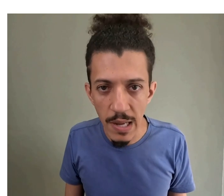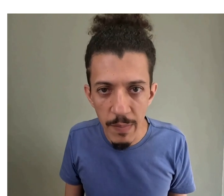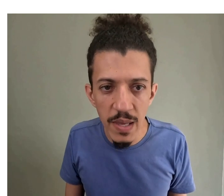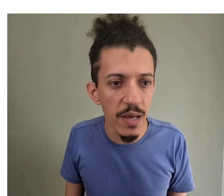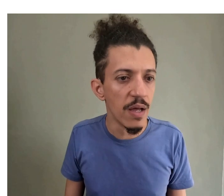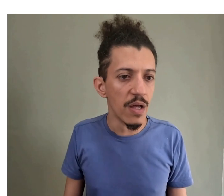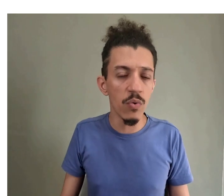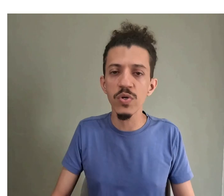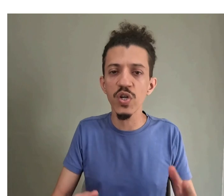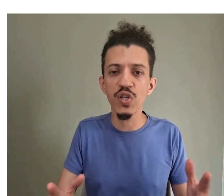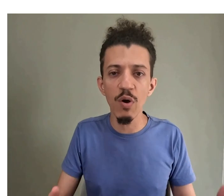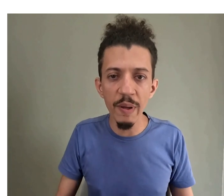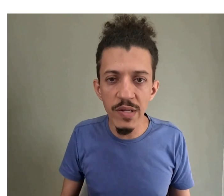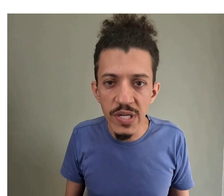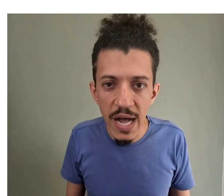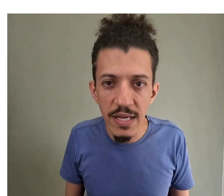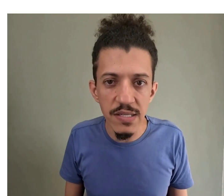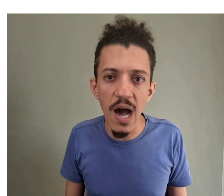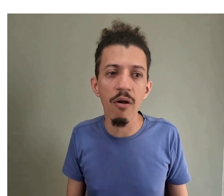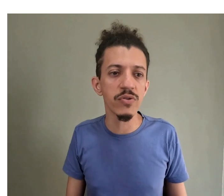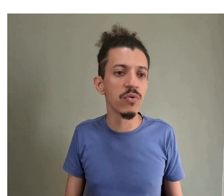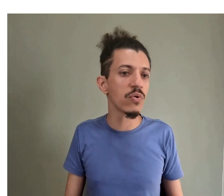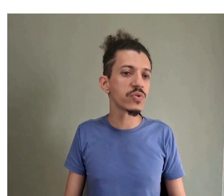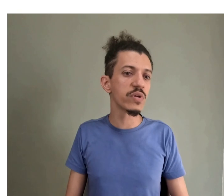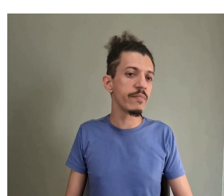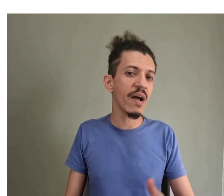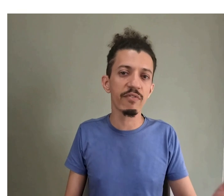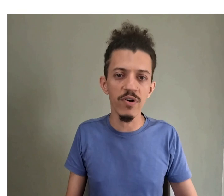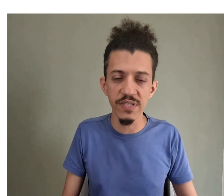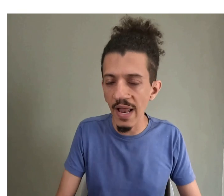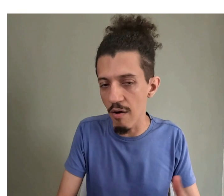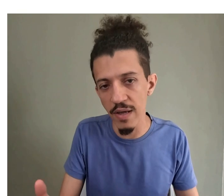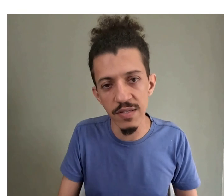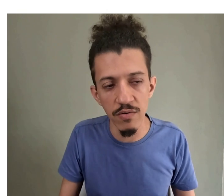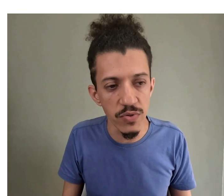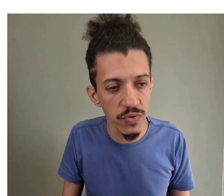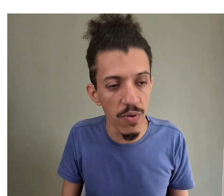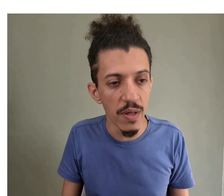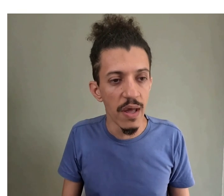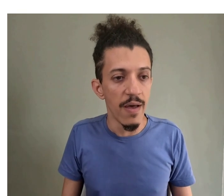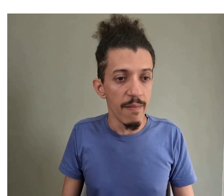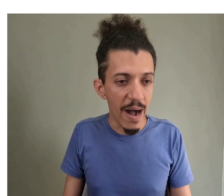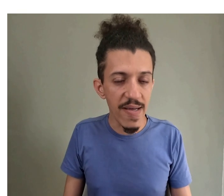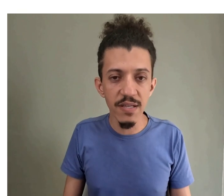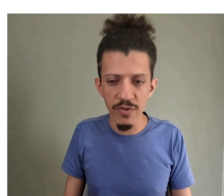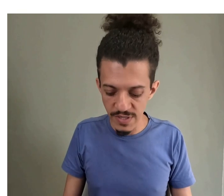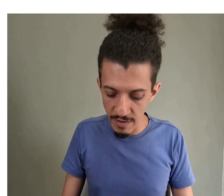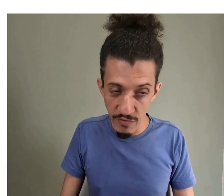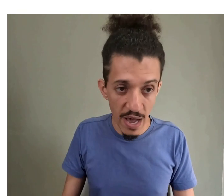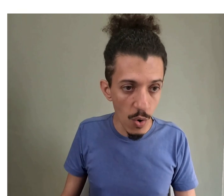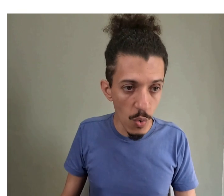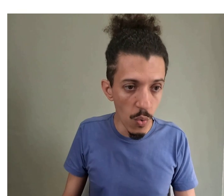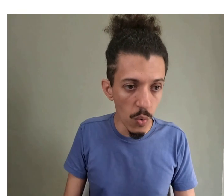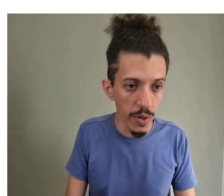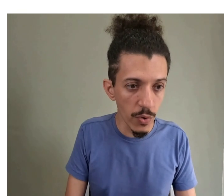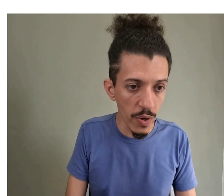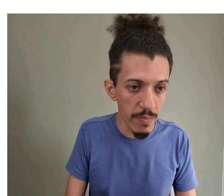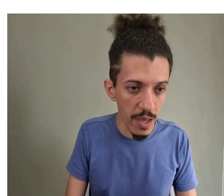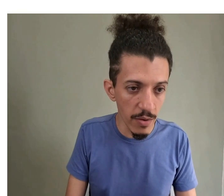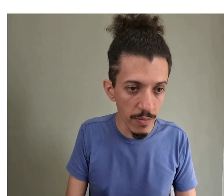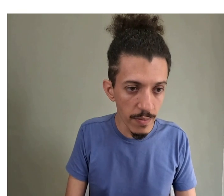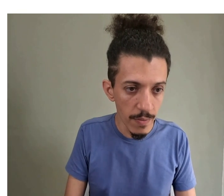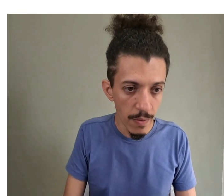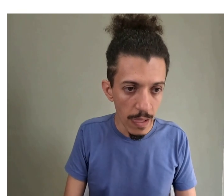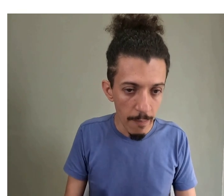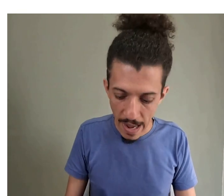já sabia, não gostou do meu penteado das aulas, não gostou da minha voz, sei lá o que você não gostou, basta você enviar um único